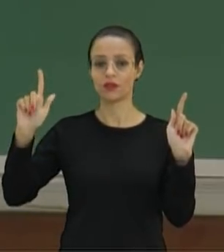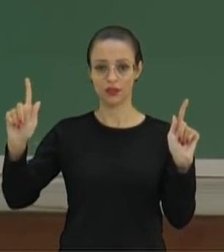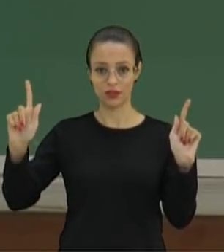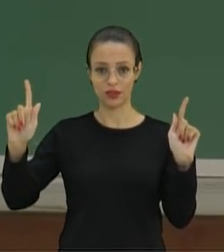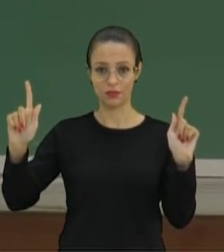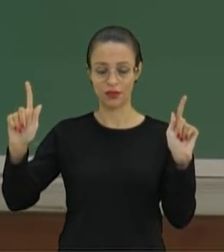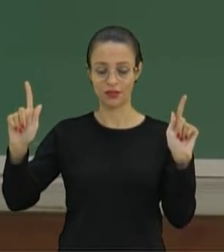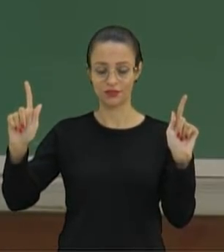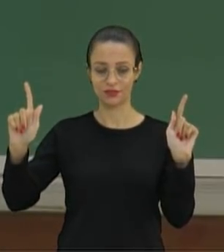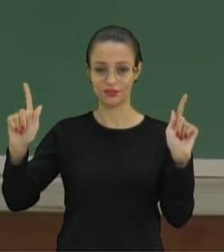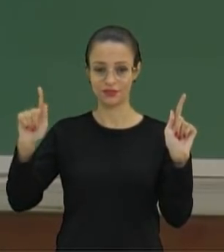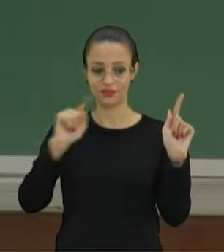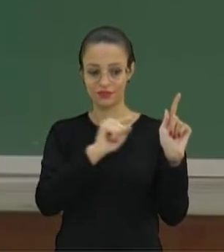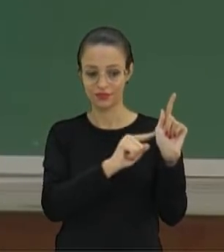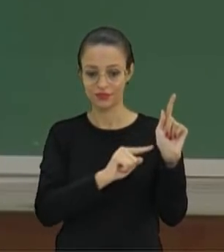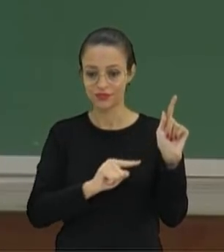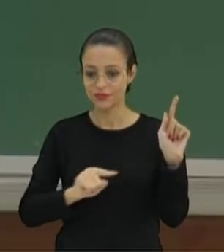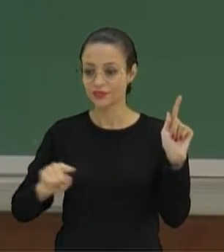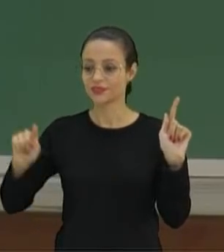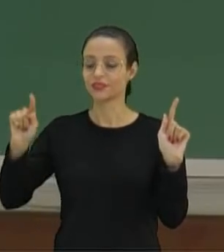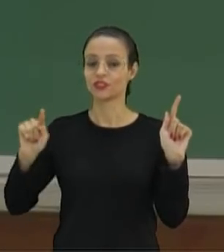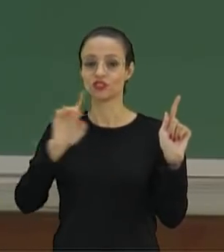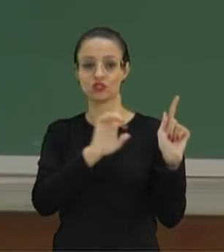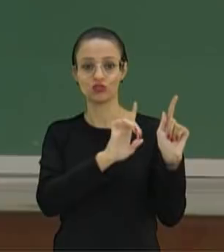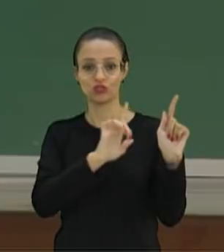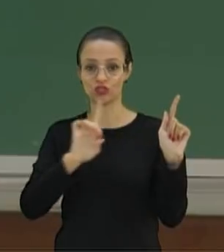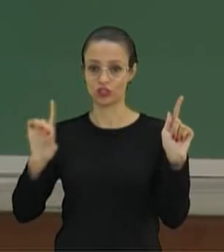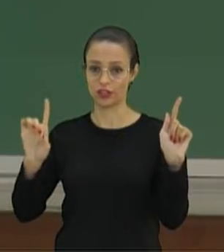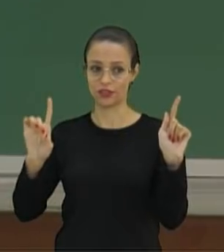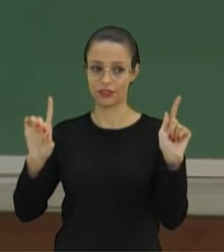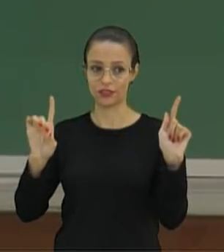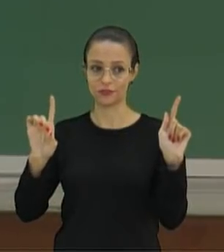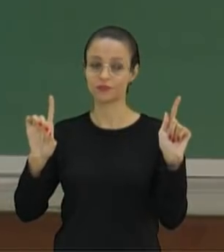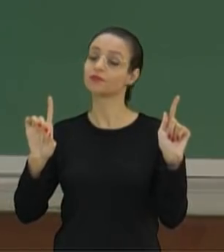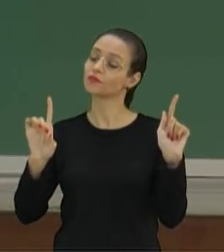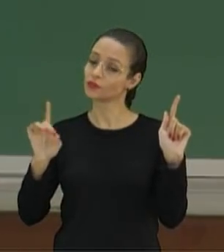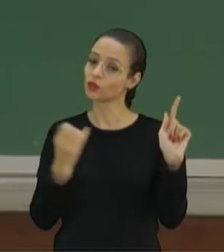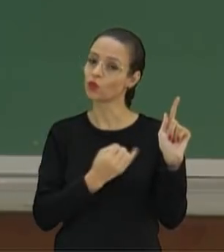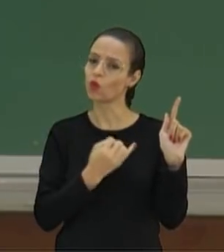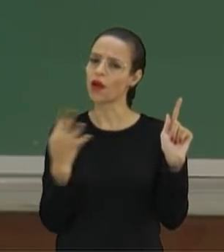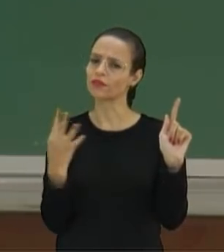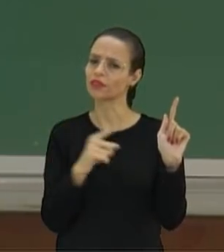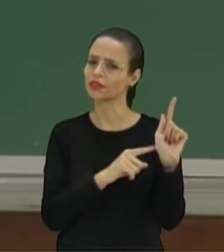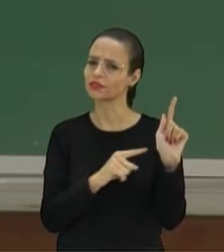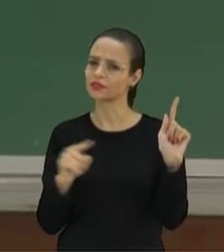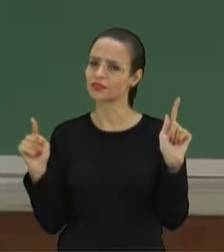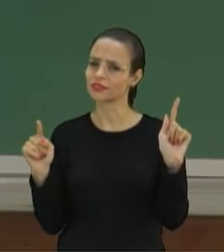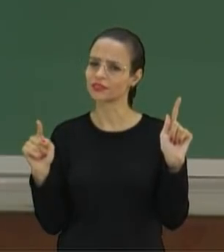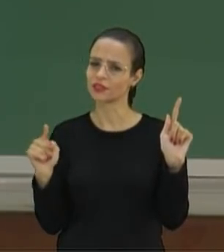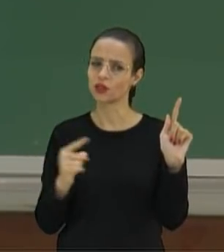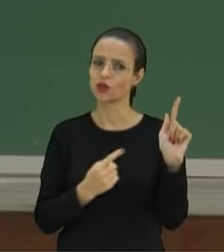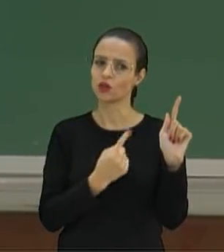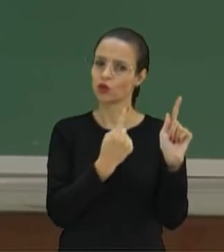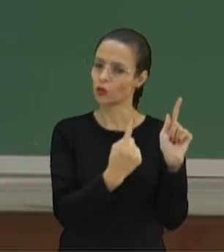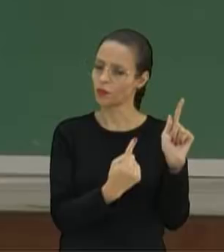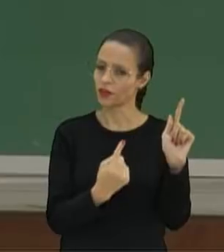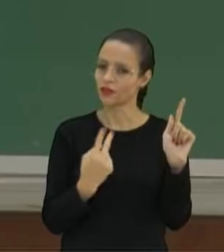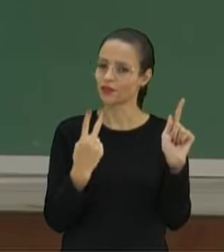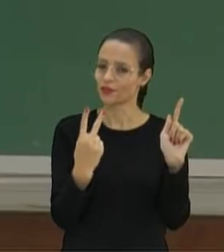Então, eu estou indo para frente, à direita da tabela. Quantas casas a gente está andando aqui, ó?